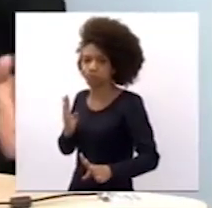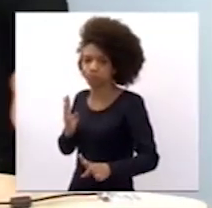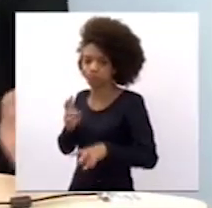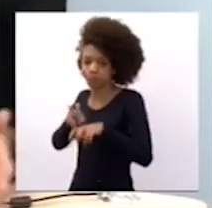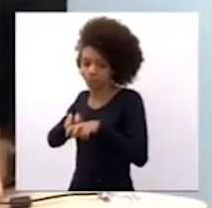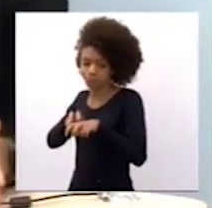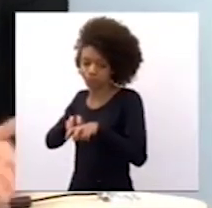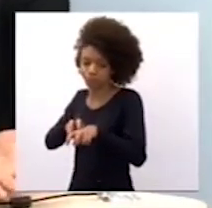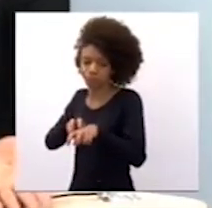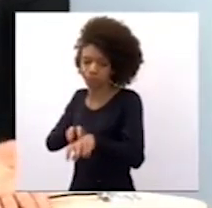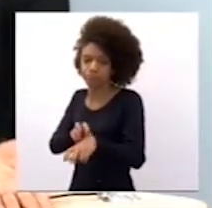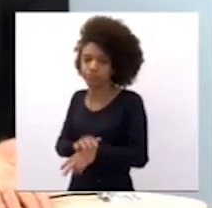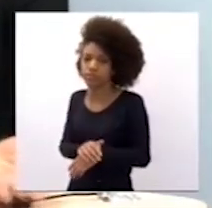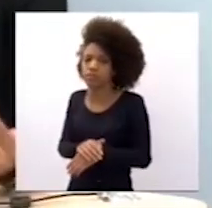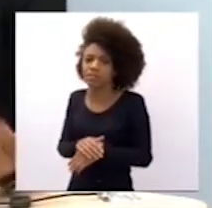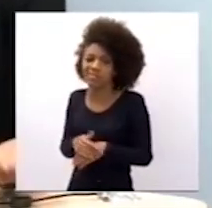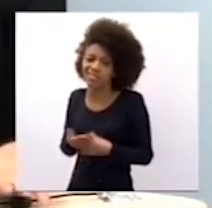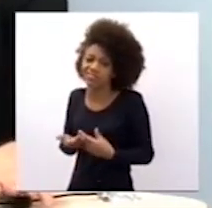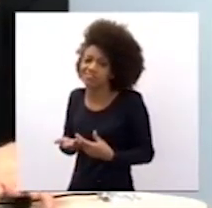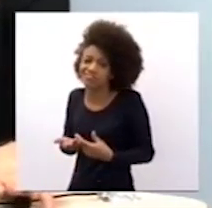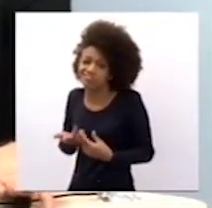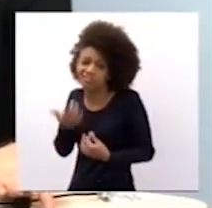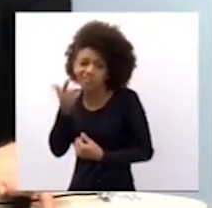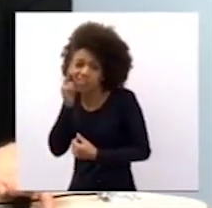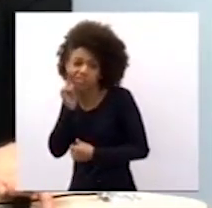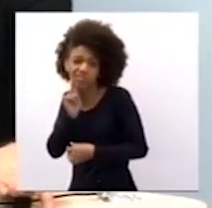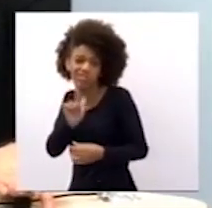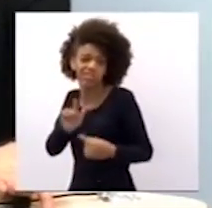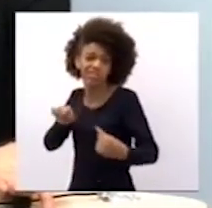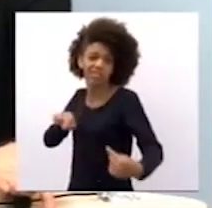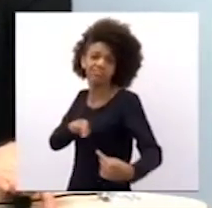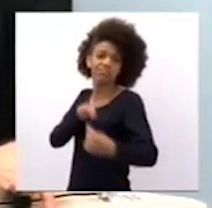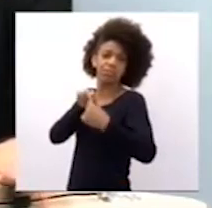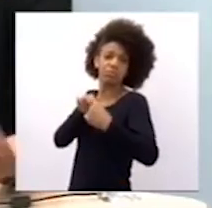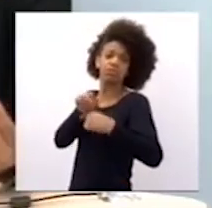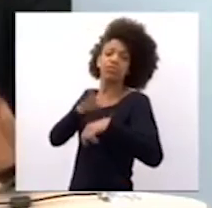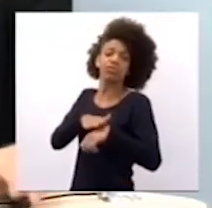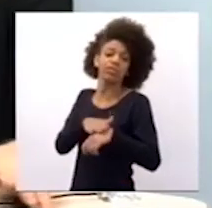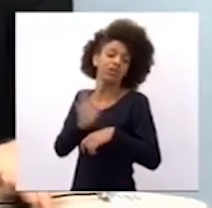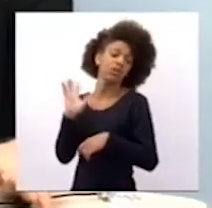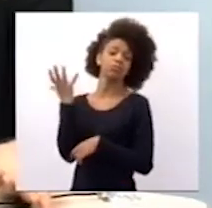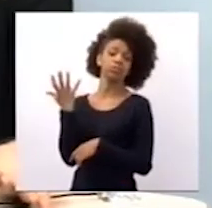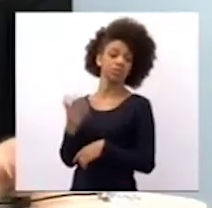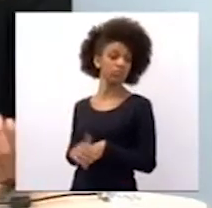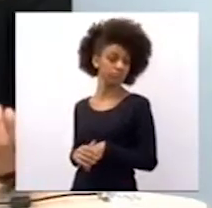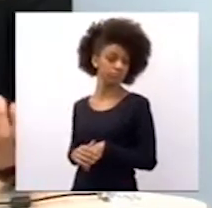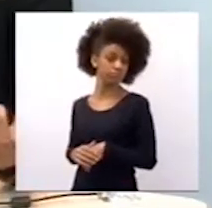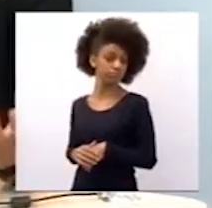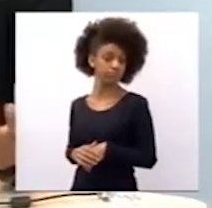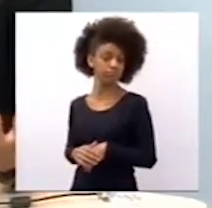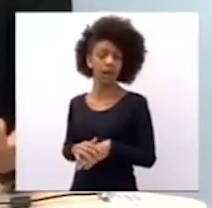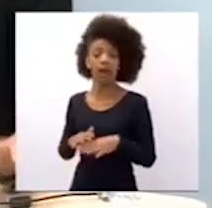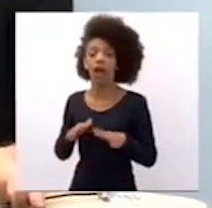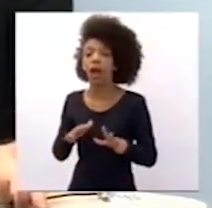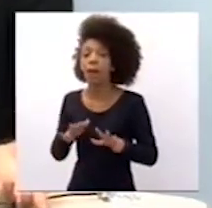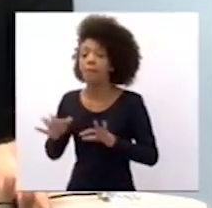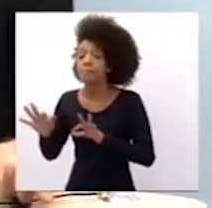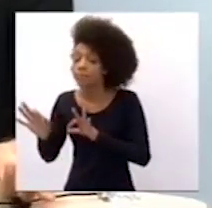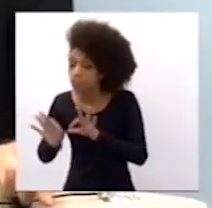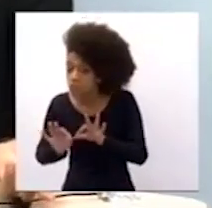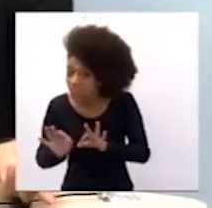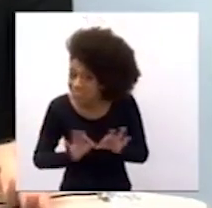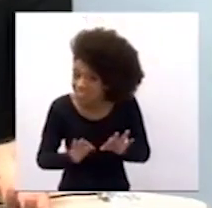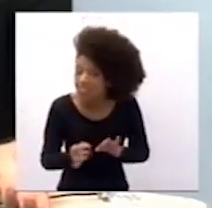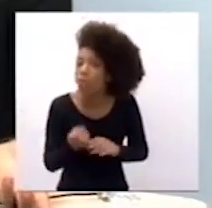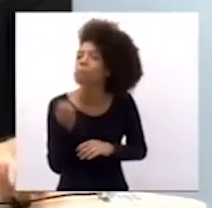falando, um atrás do outro, eu não vou conseguir atingir o objetivo da minha atividade. Então, a organização do